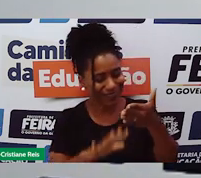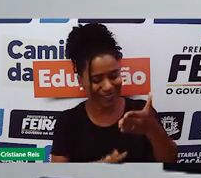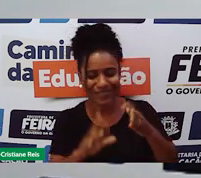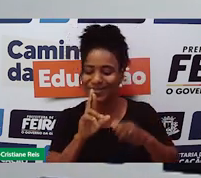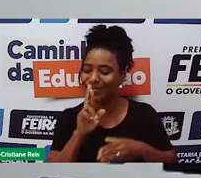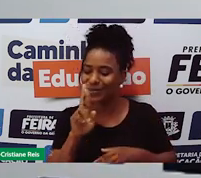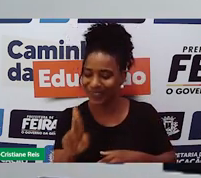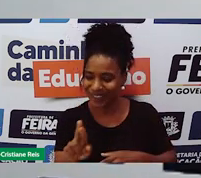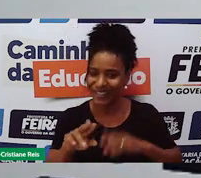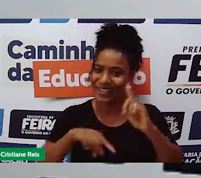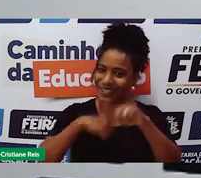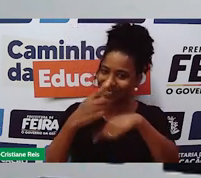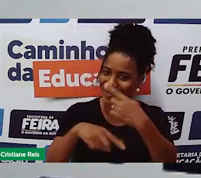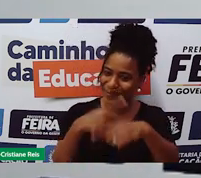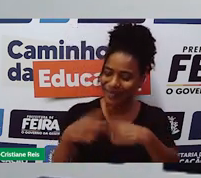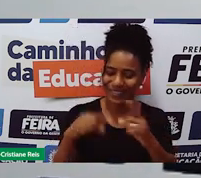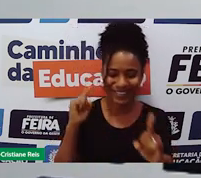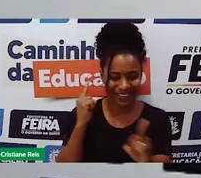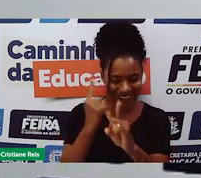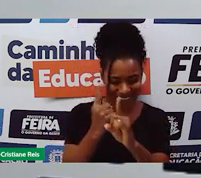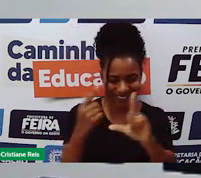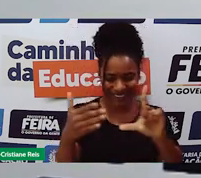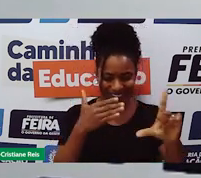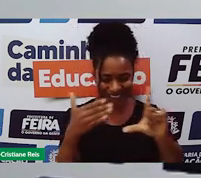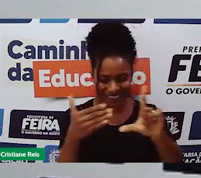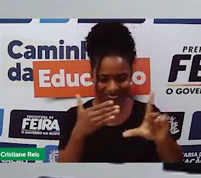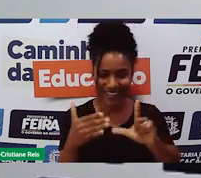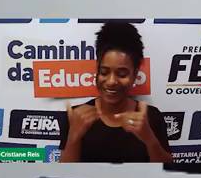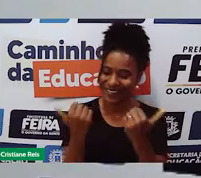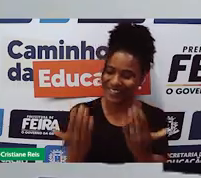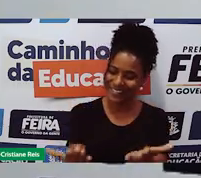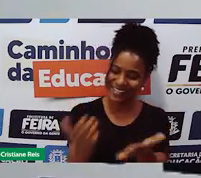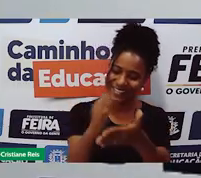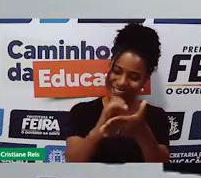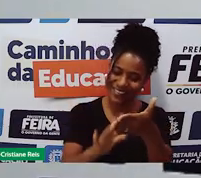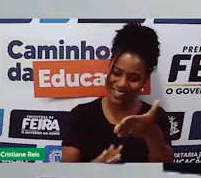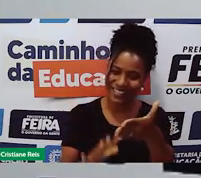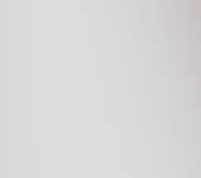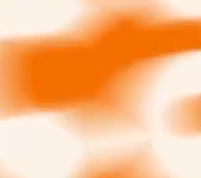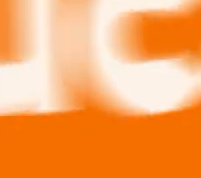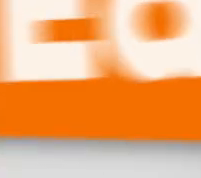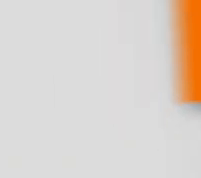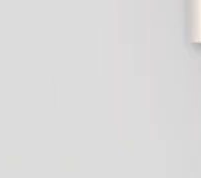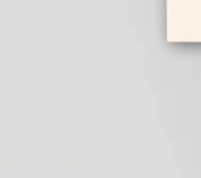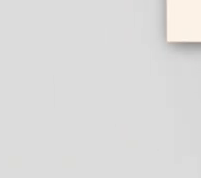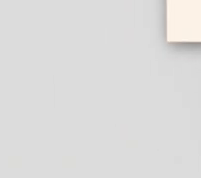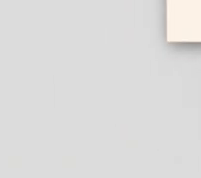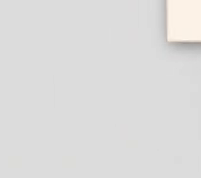próximo momento. Agora, ó, é com você, tá certo? Tchau, tchau.